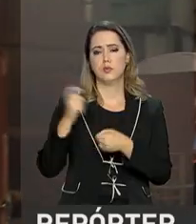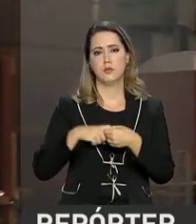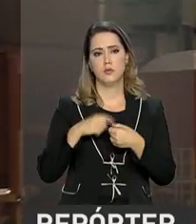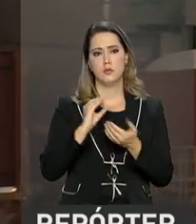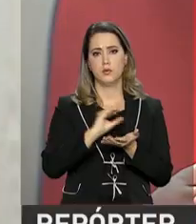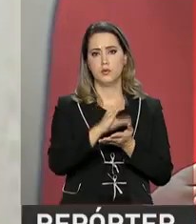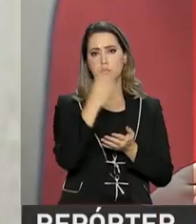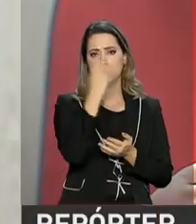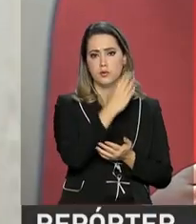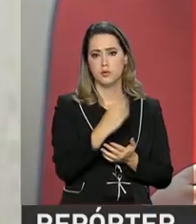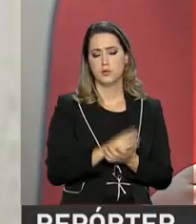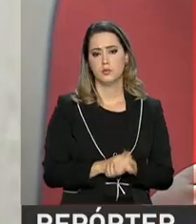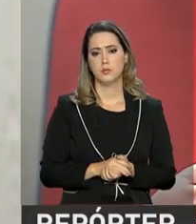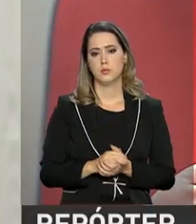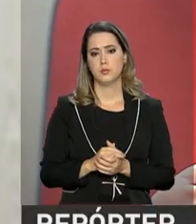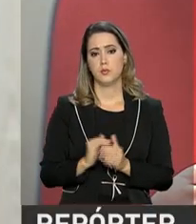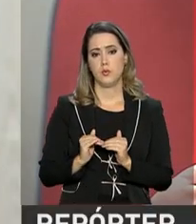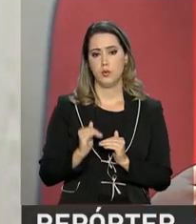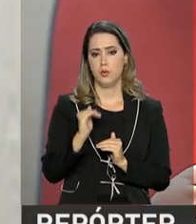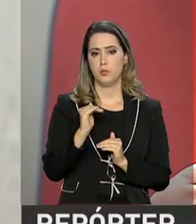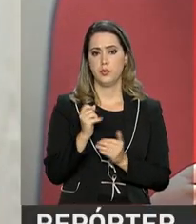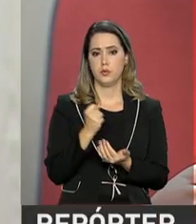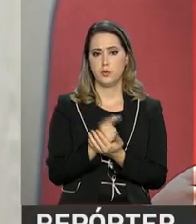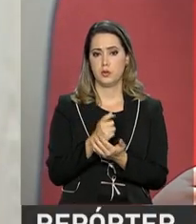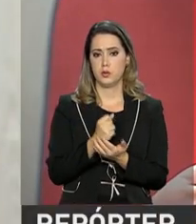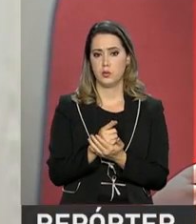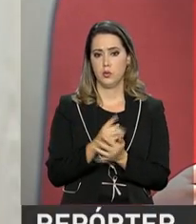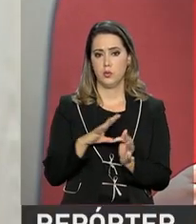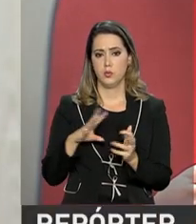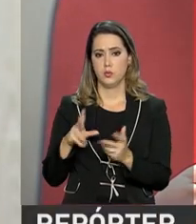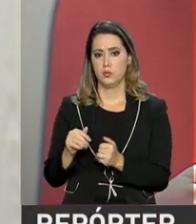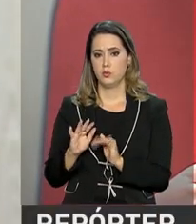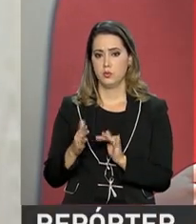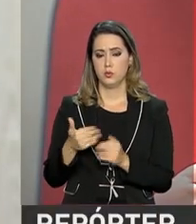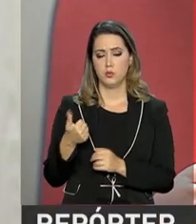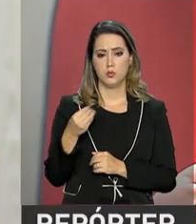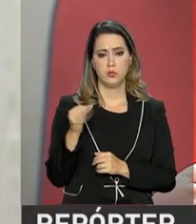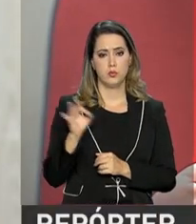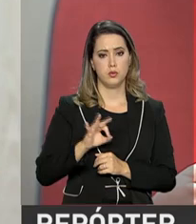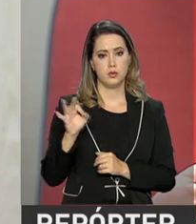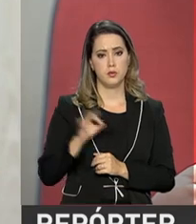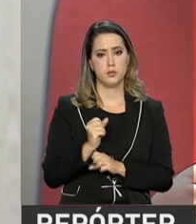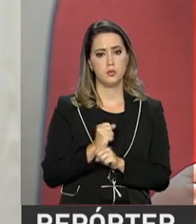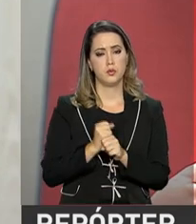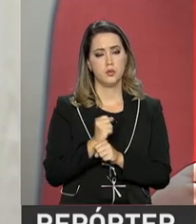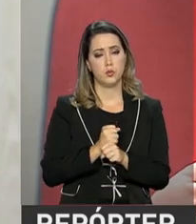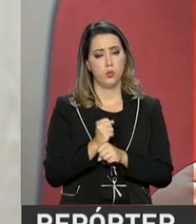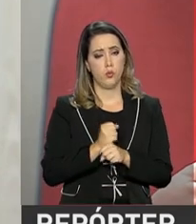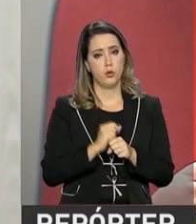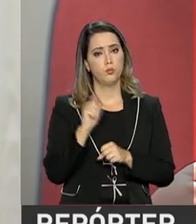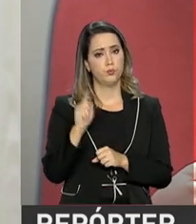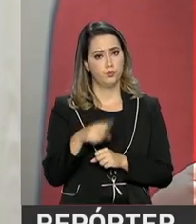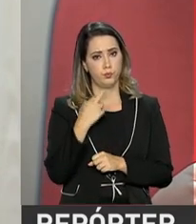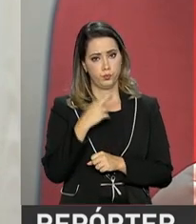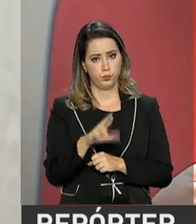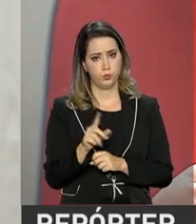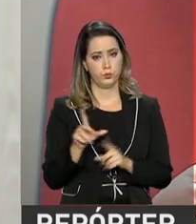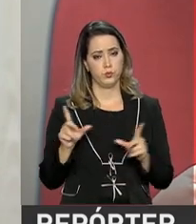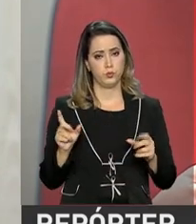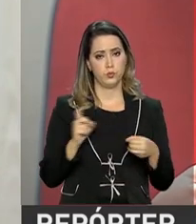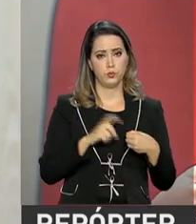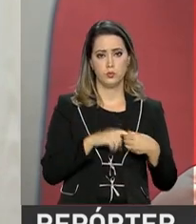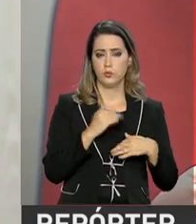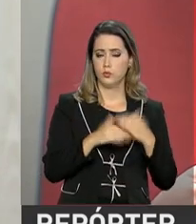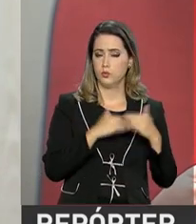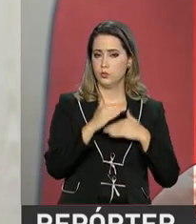no país o aumento das importações que é de aproximadamente 10% no ano é um resultado direto da retomada